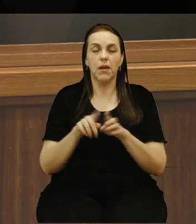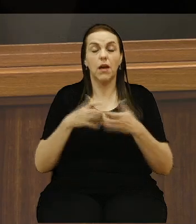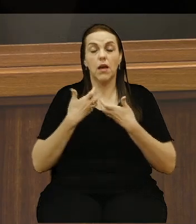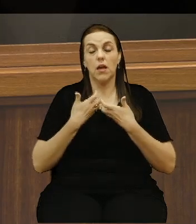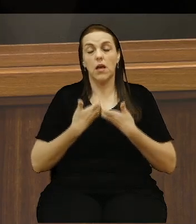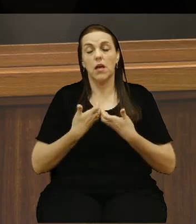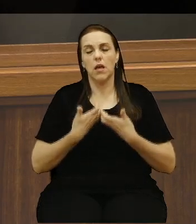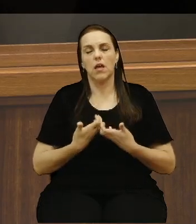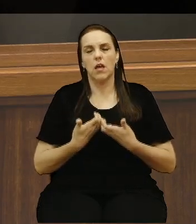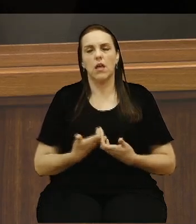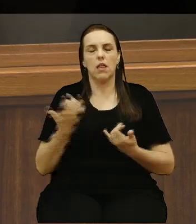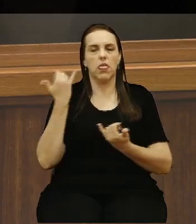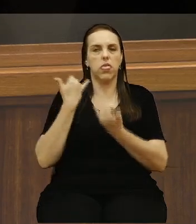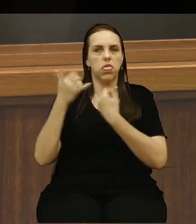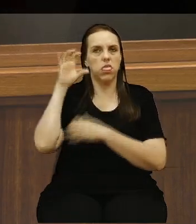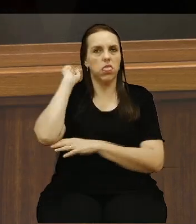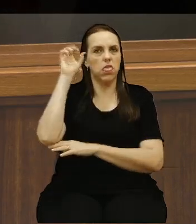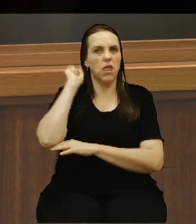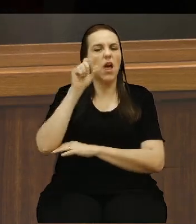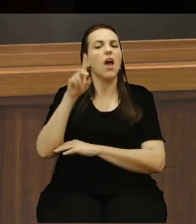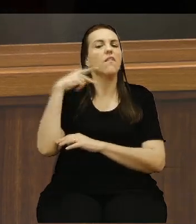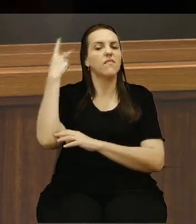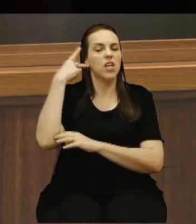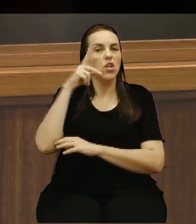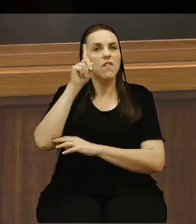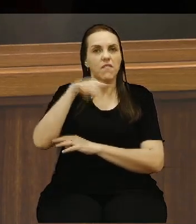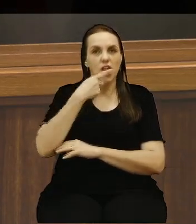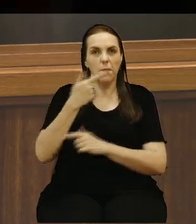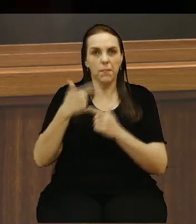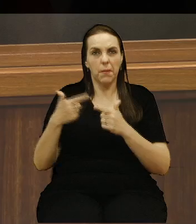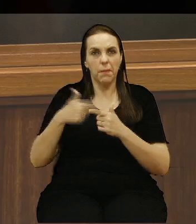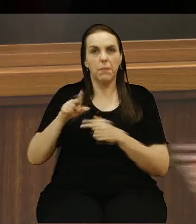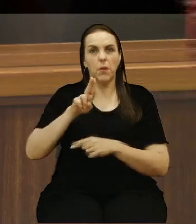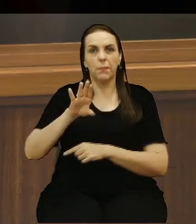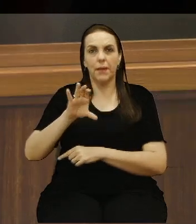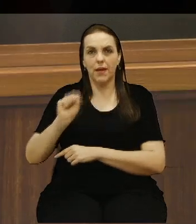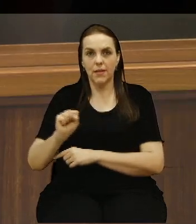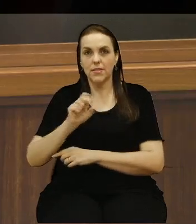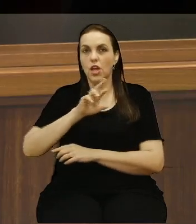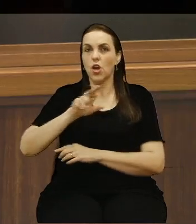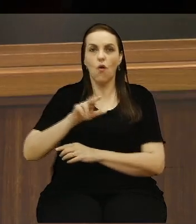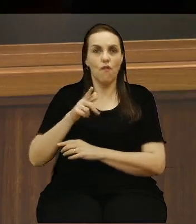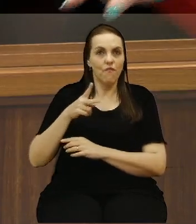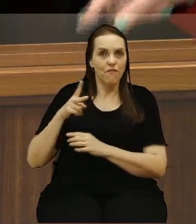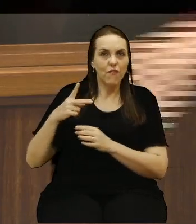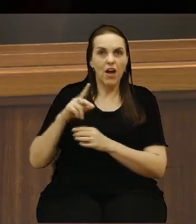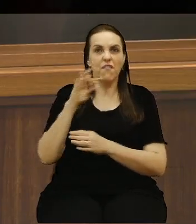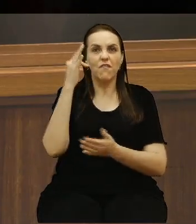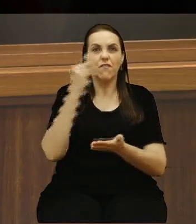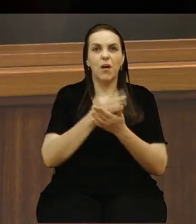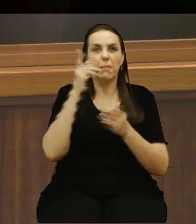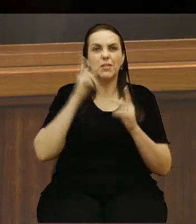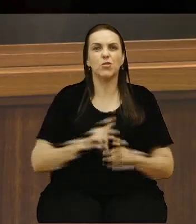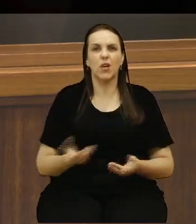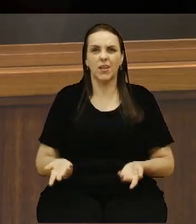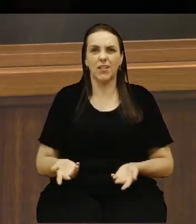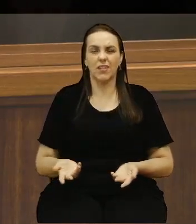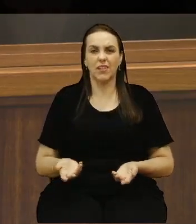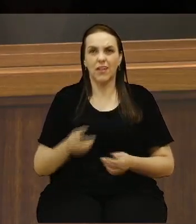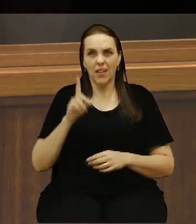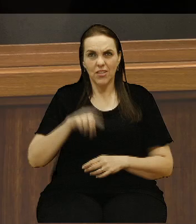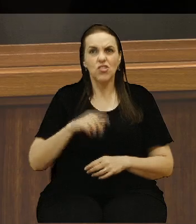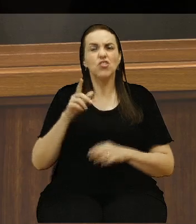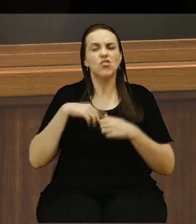ouvir. Vereadores dizendo que o problema da UBS é que não vão. Quando a gente já foi em audiência de ouvir das pessoas,